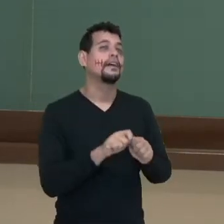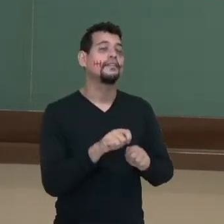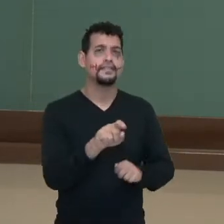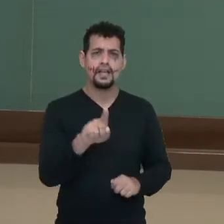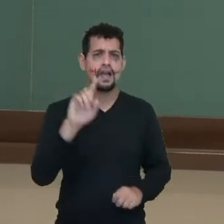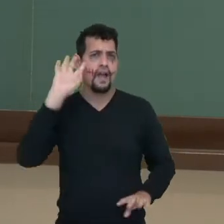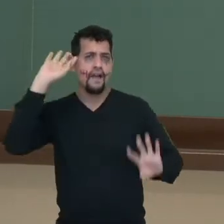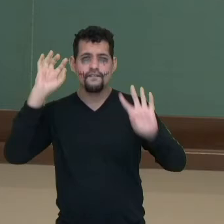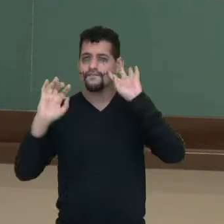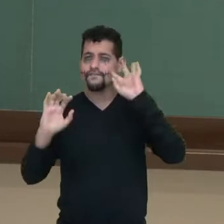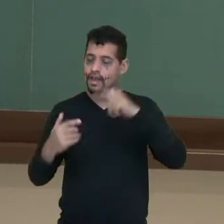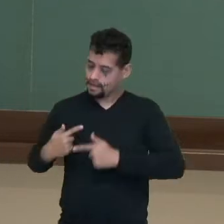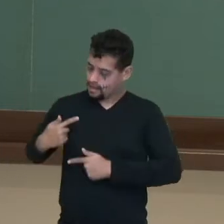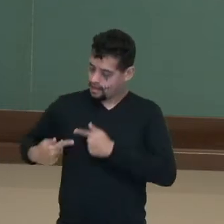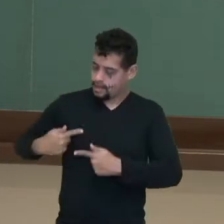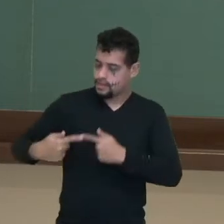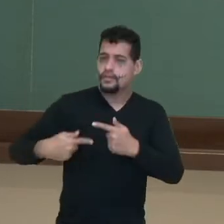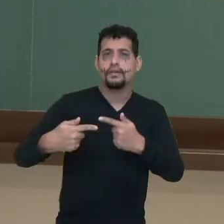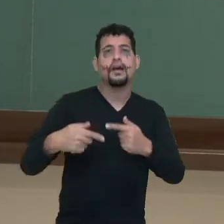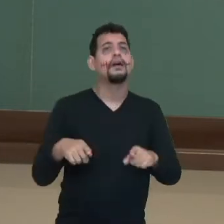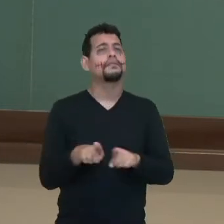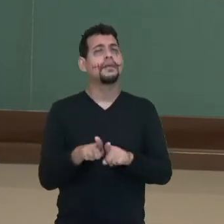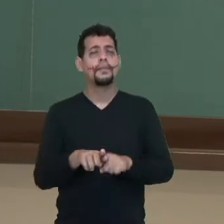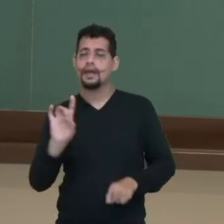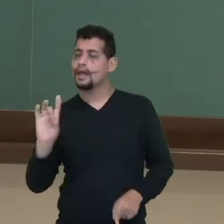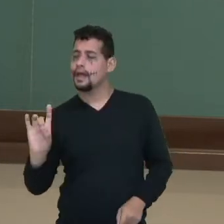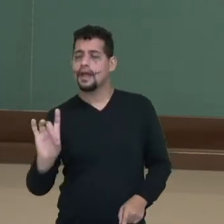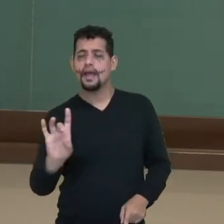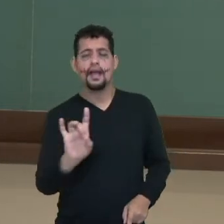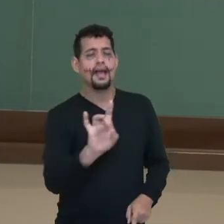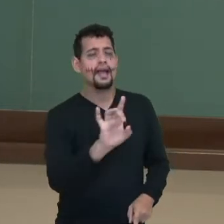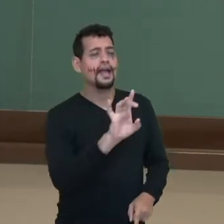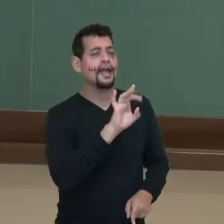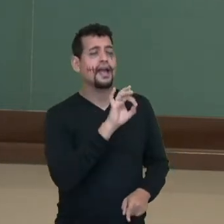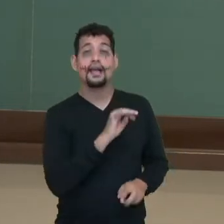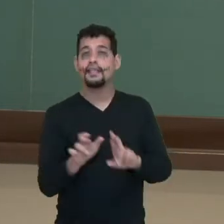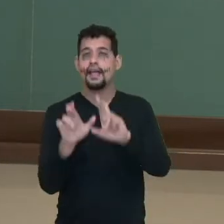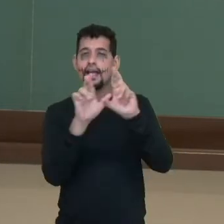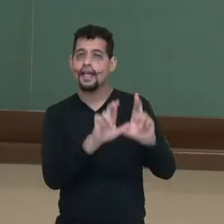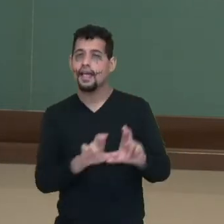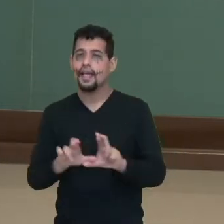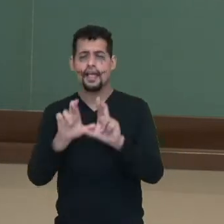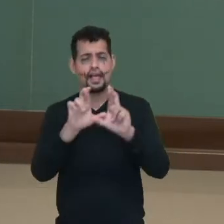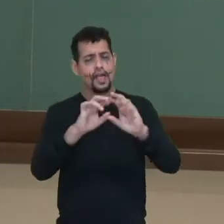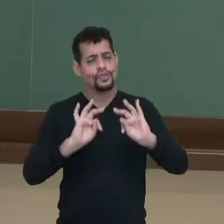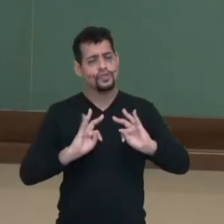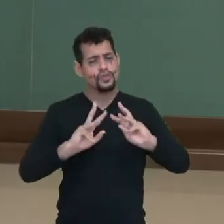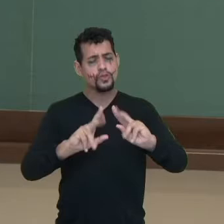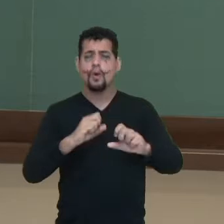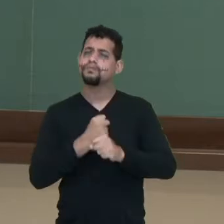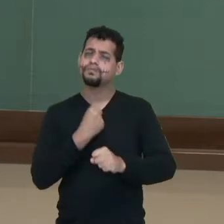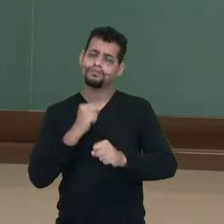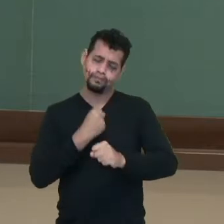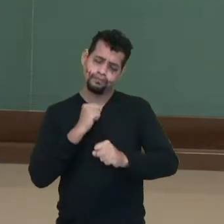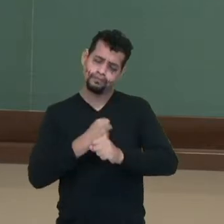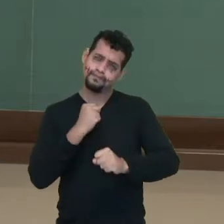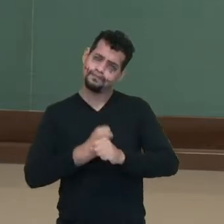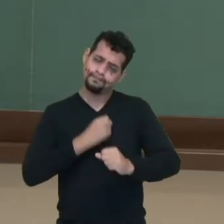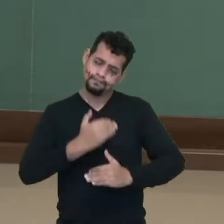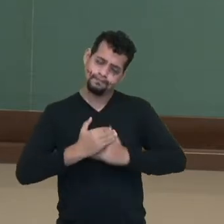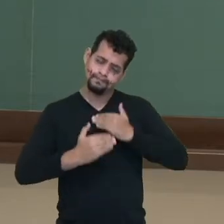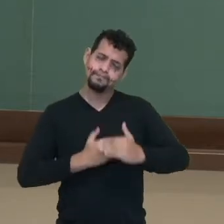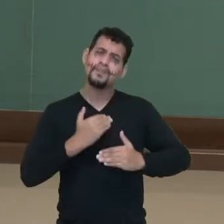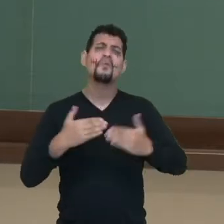Las fiestas tradicionales populares de cada região sucedem todos os anos. Qual seria